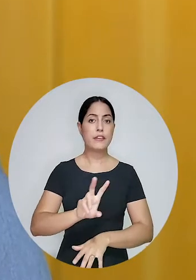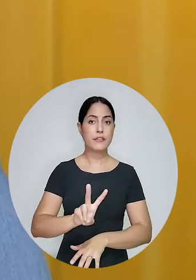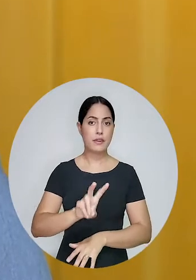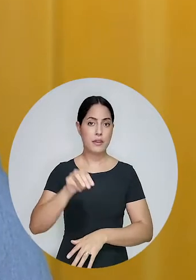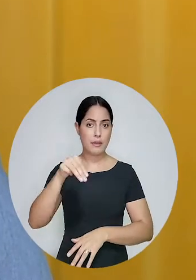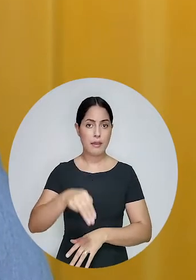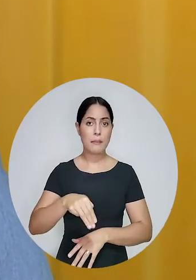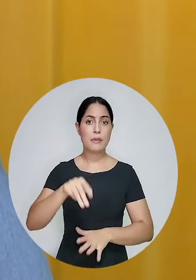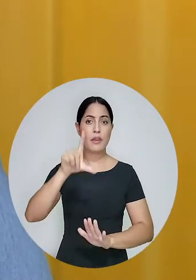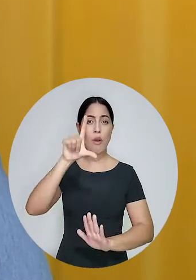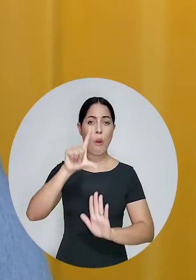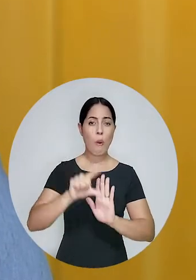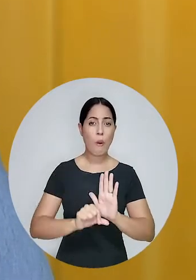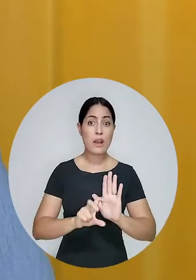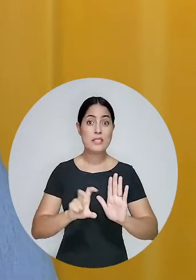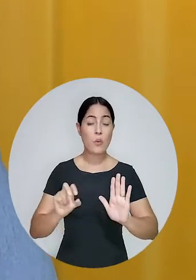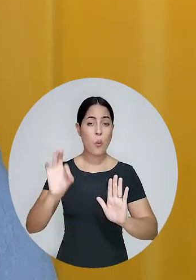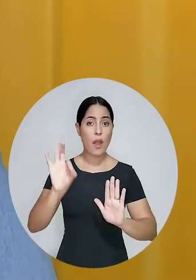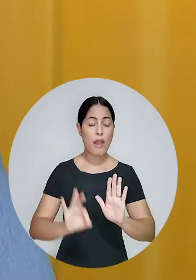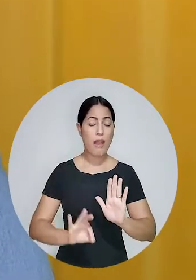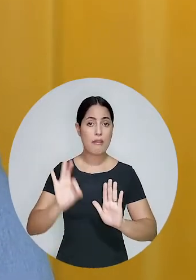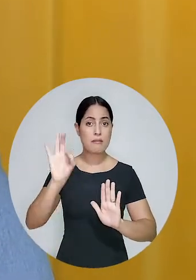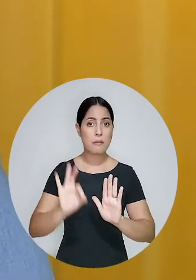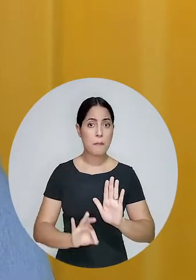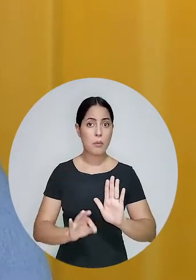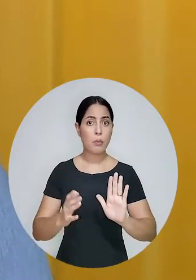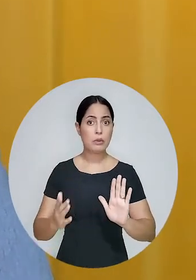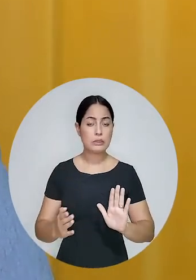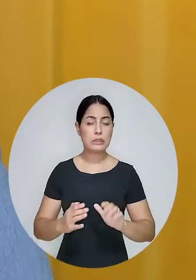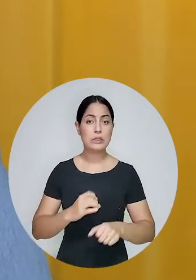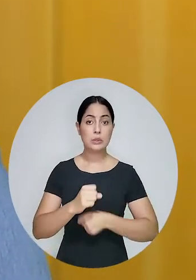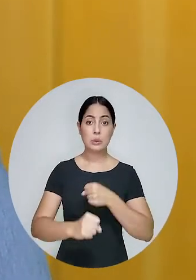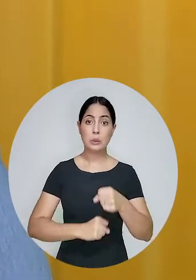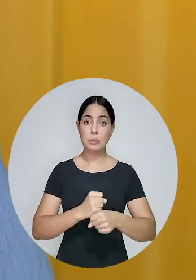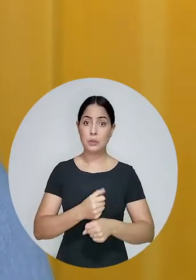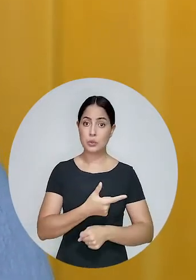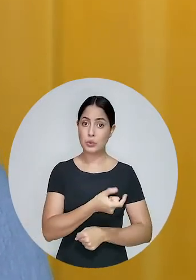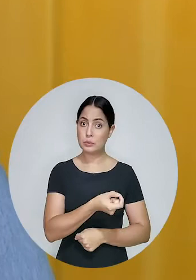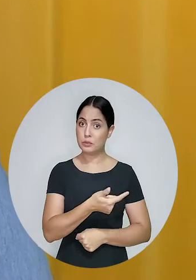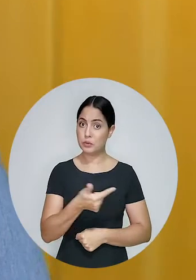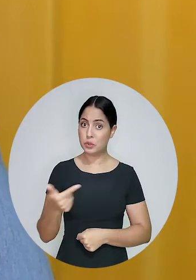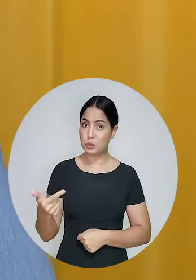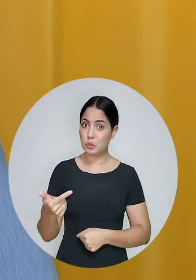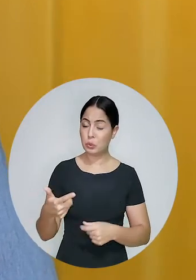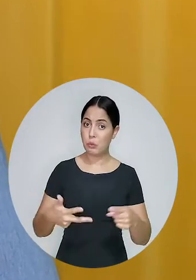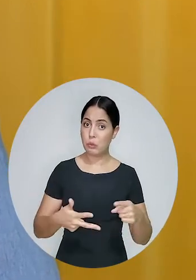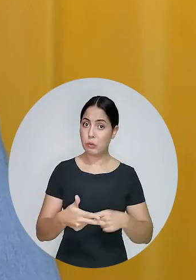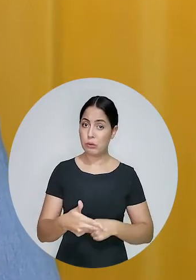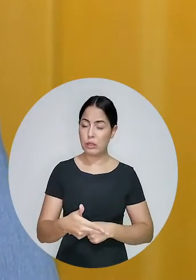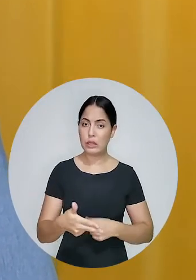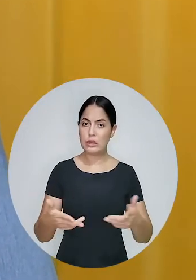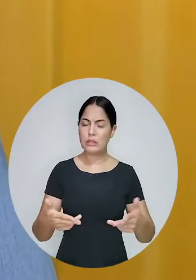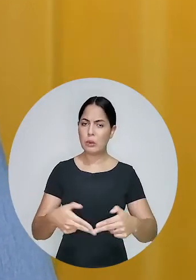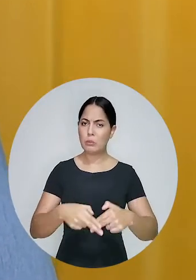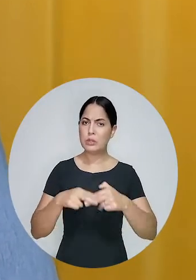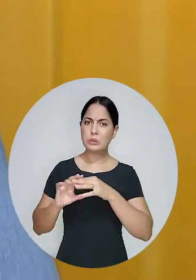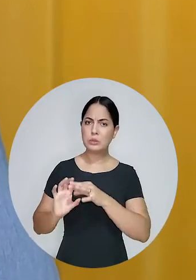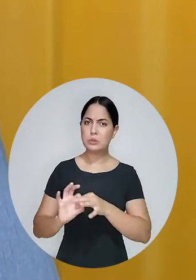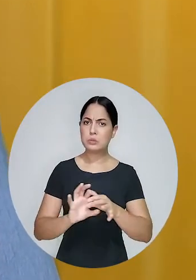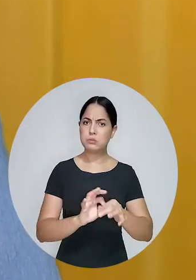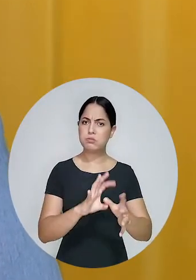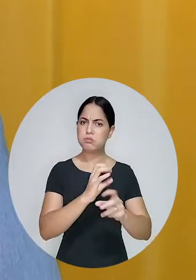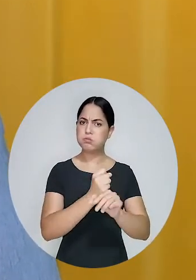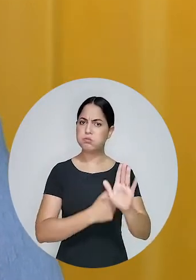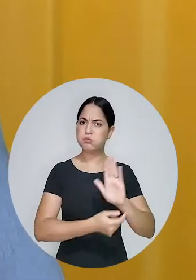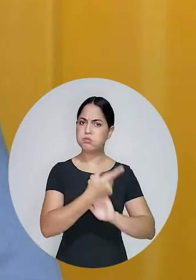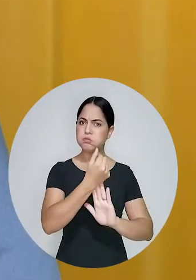fiscalização do mercado de capitais no Brasil sofreu uma redução de mais de 50% nas receitas para o ano de 2022. E